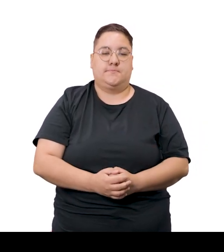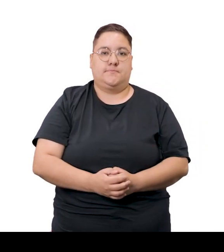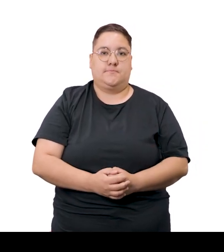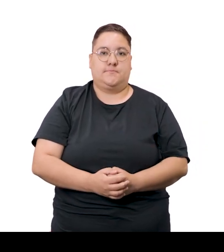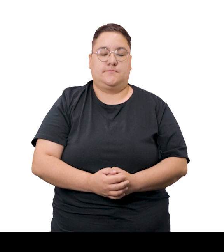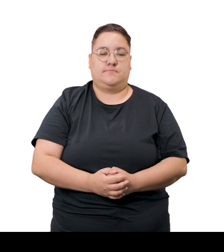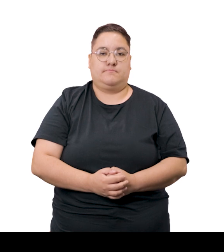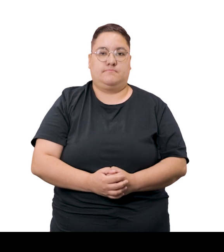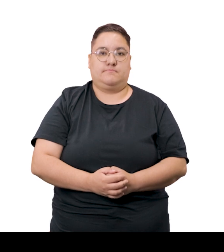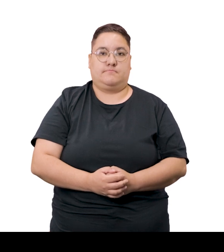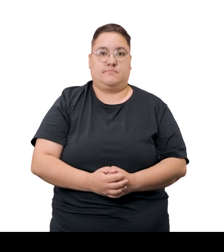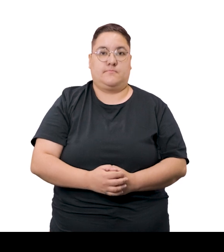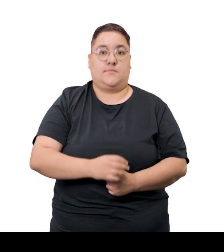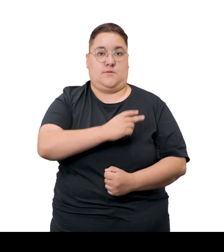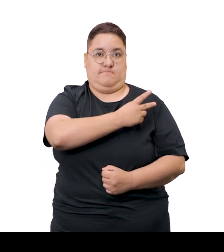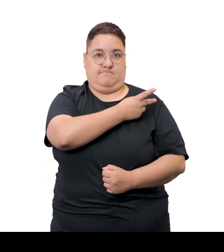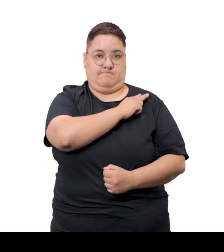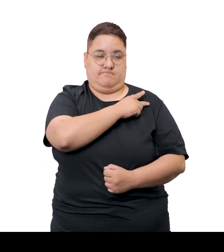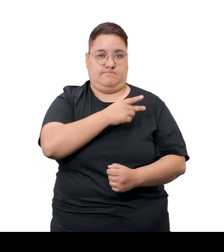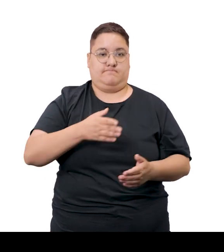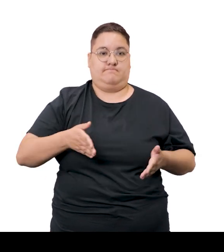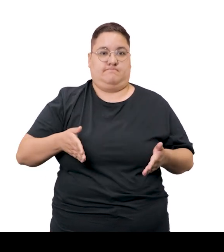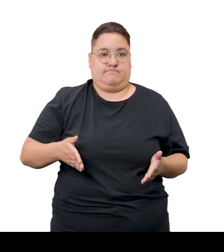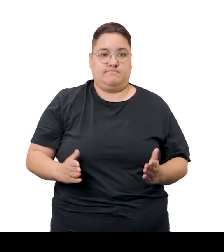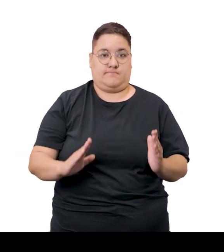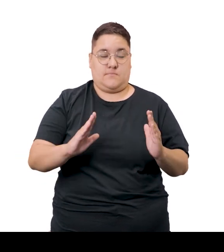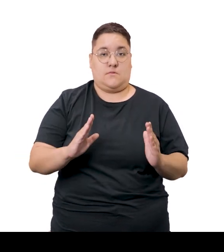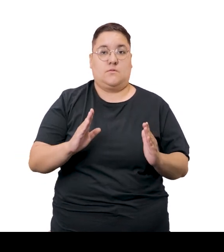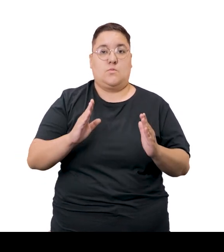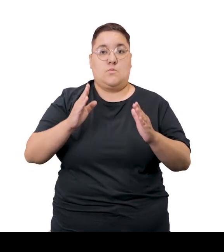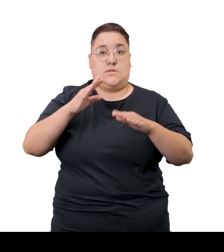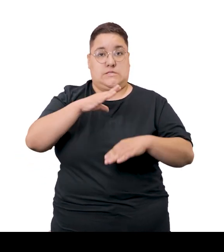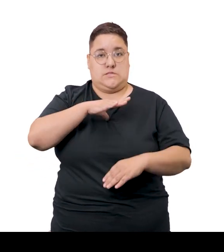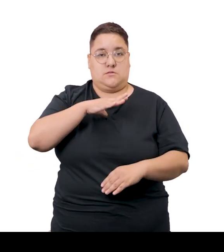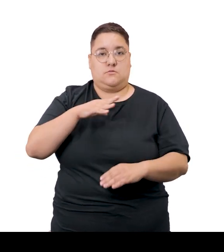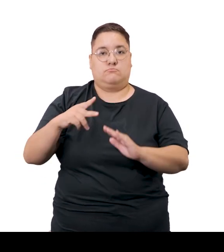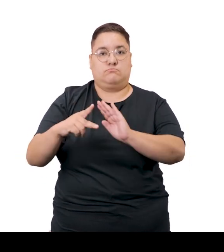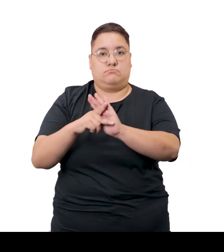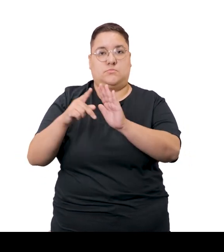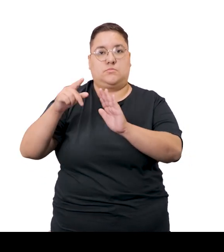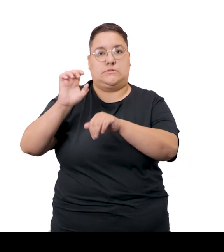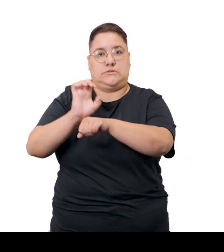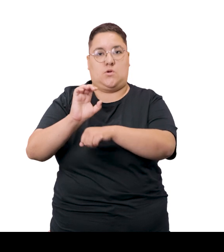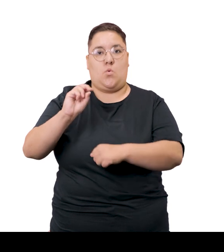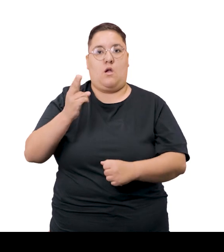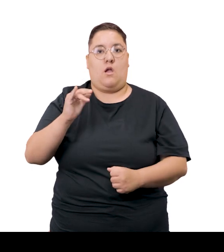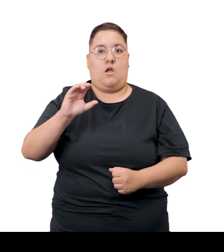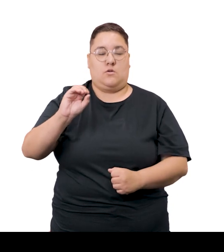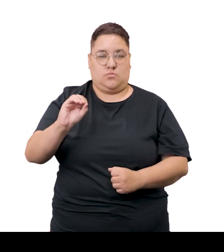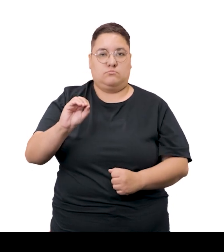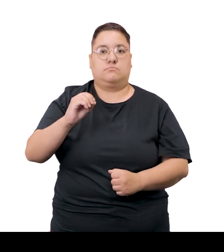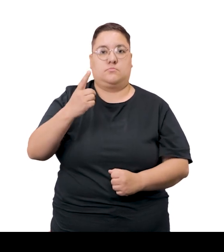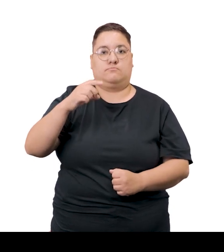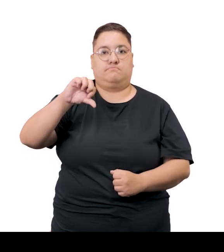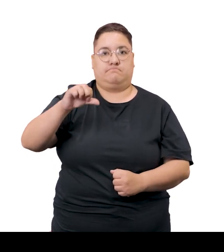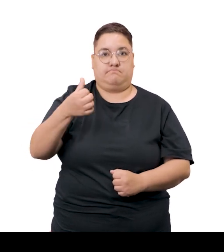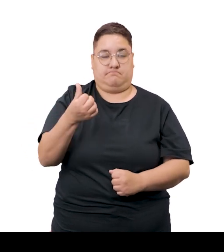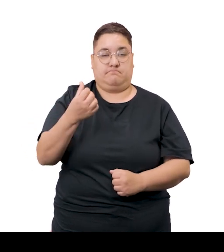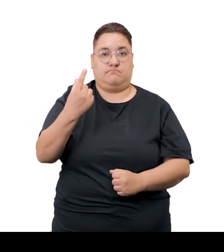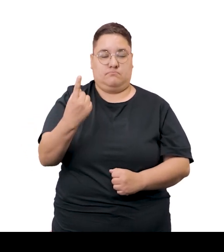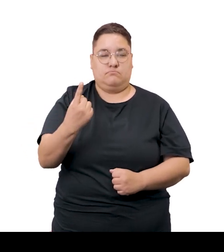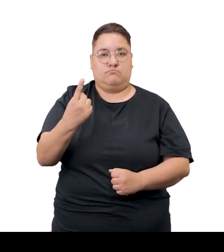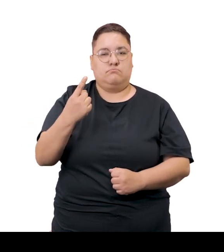Catherine Opie, nascida em Sandusky, Ohio, em 1961, é uma das principais artistas